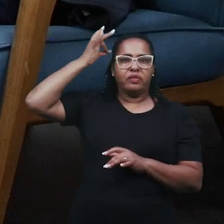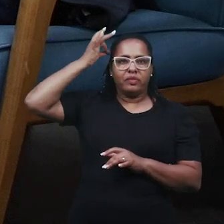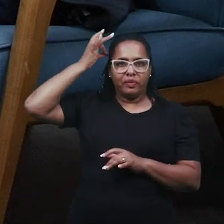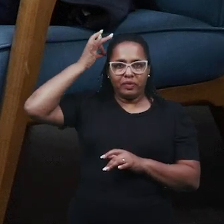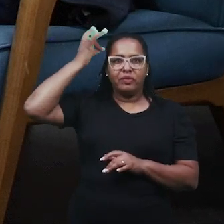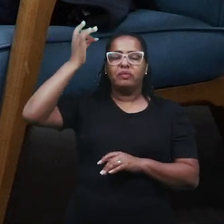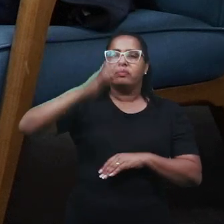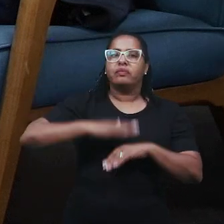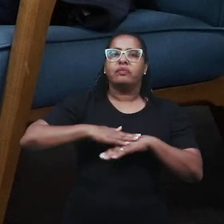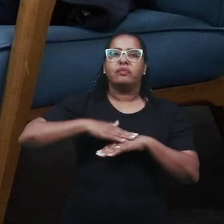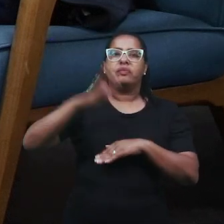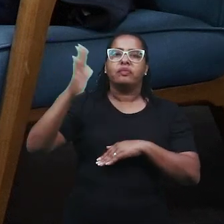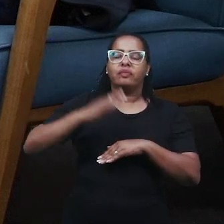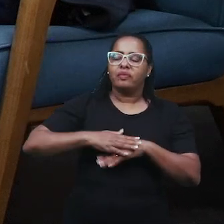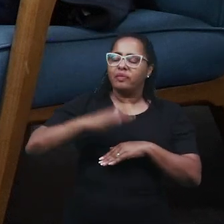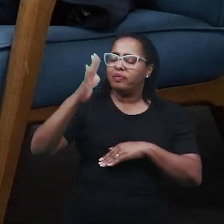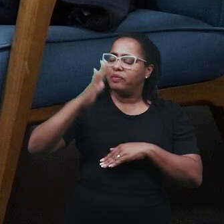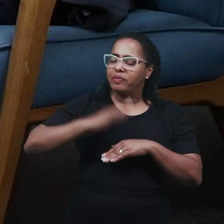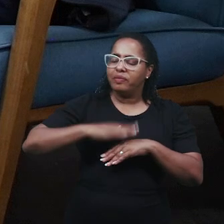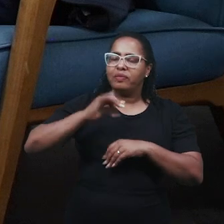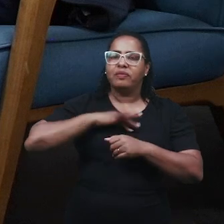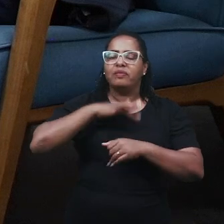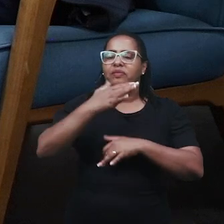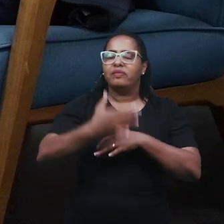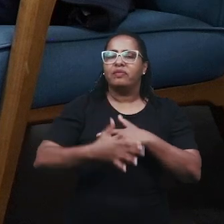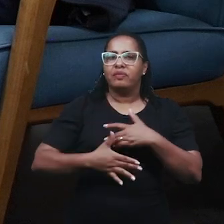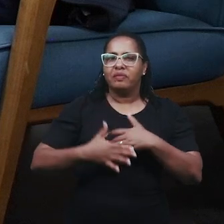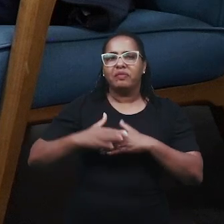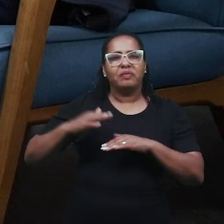como a palavra diz, muito mais